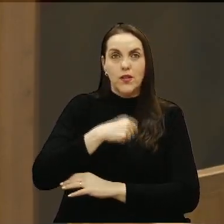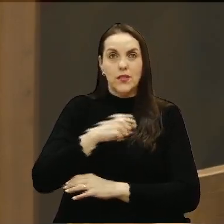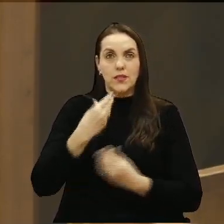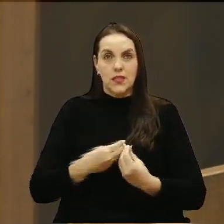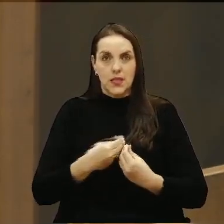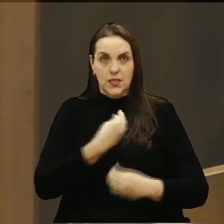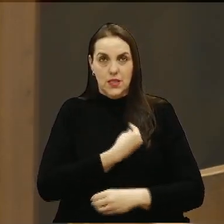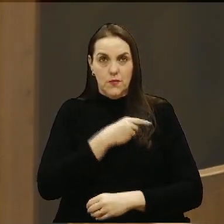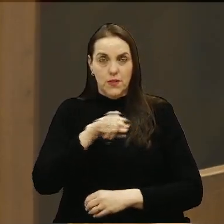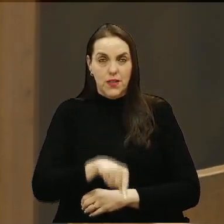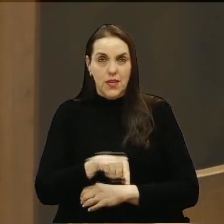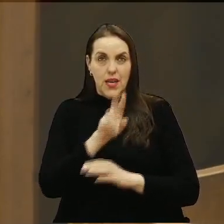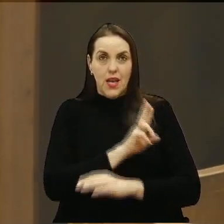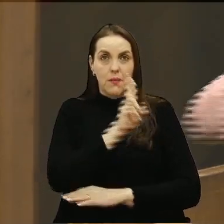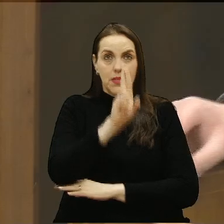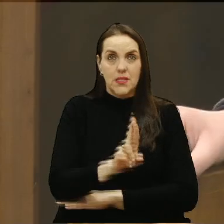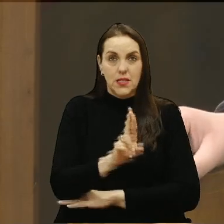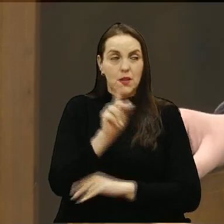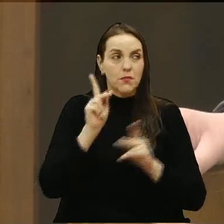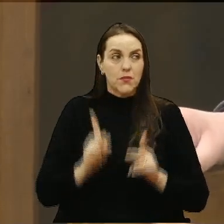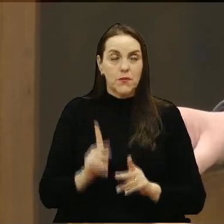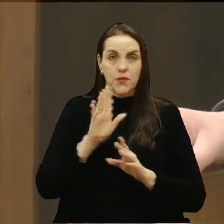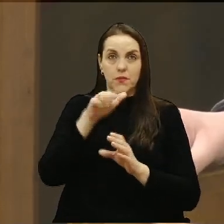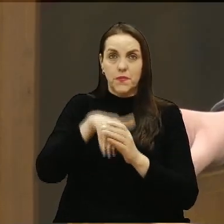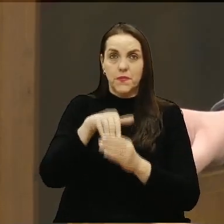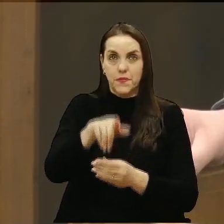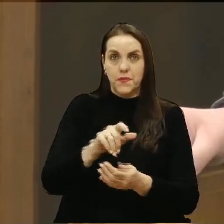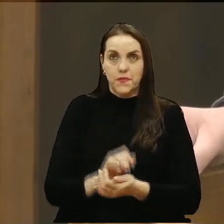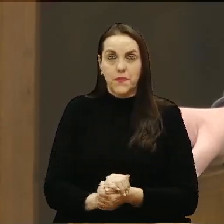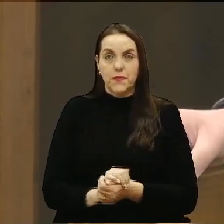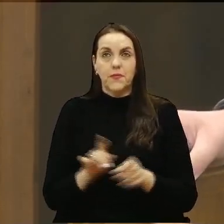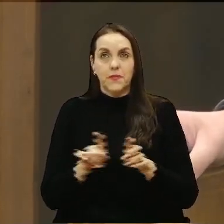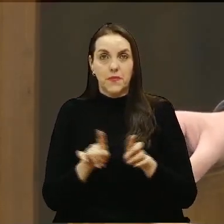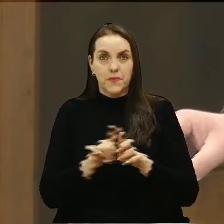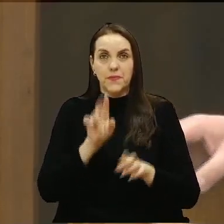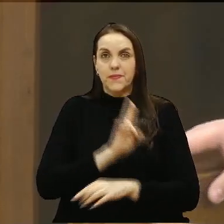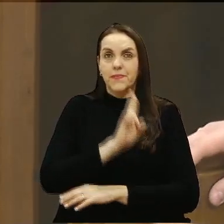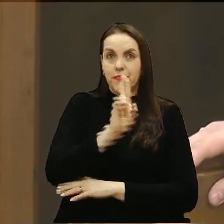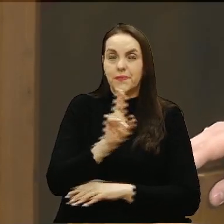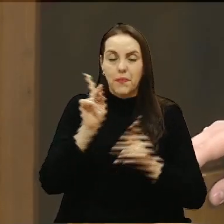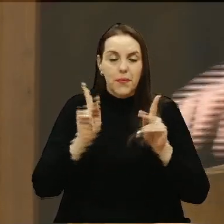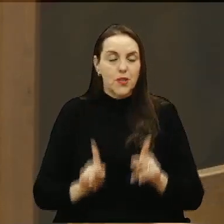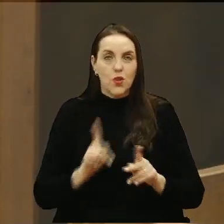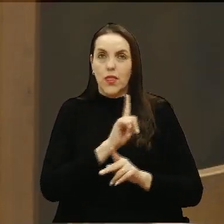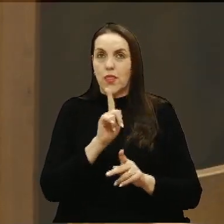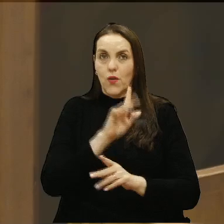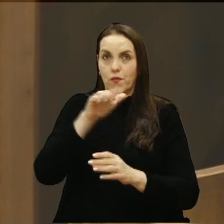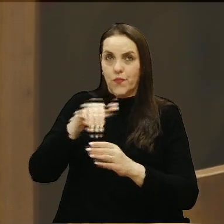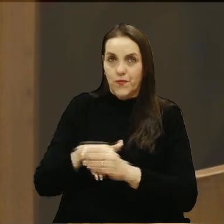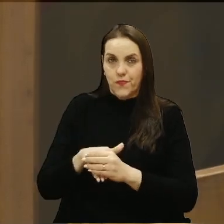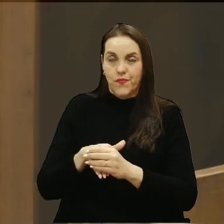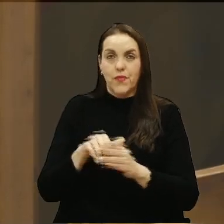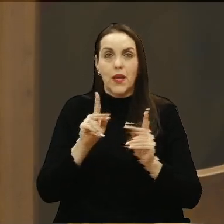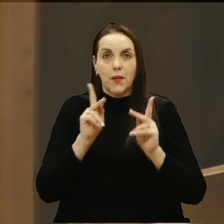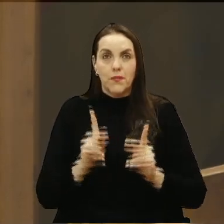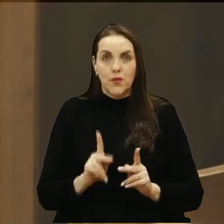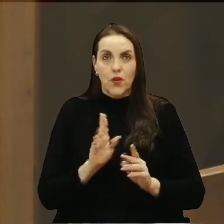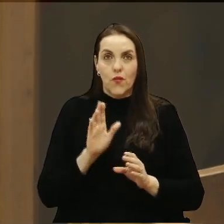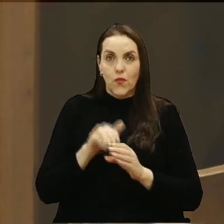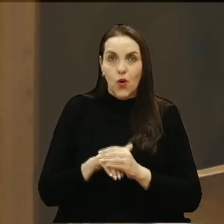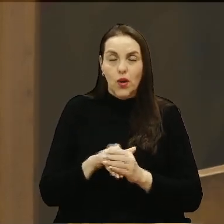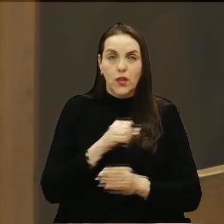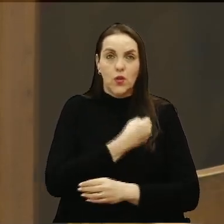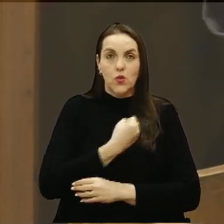Nós representamos a quem nos elegeu. Inclusive, representamos quem não nos elegeu. Quando alguém vota lá no número